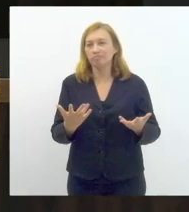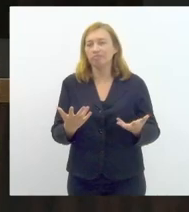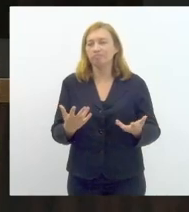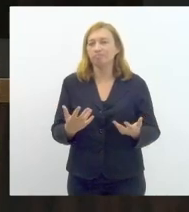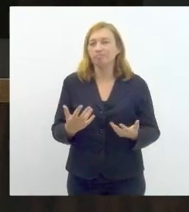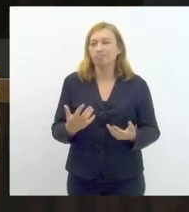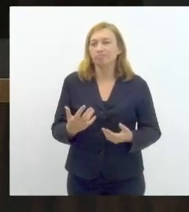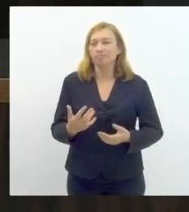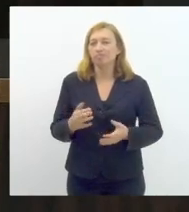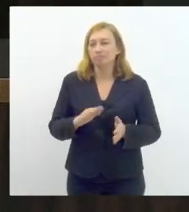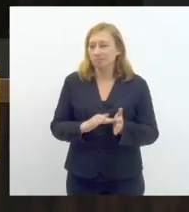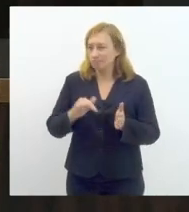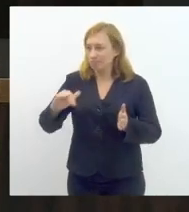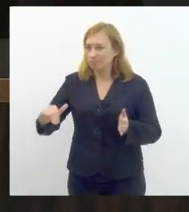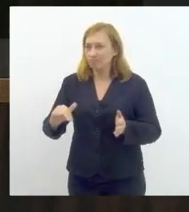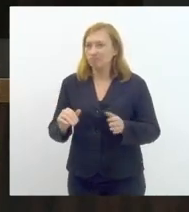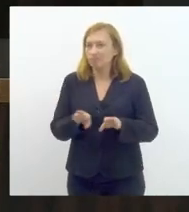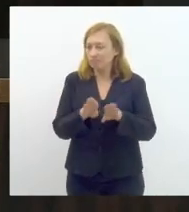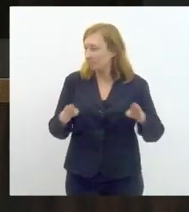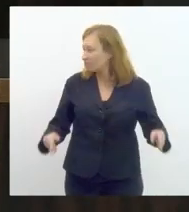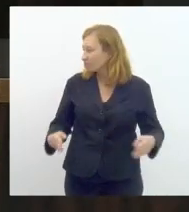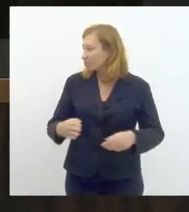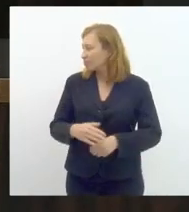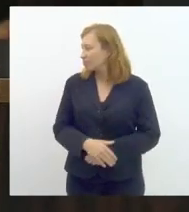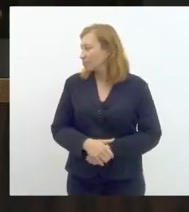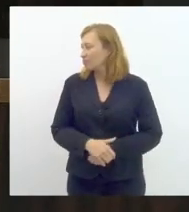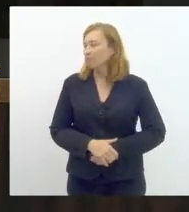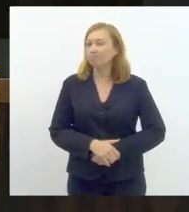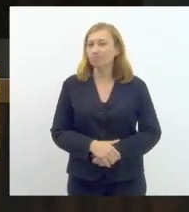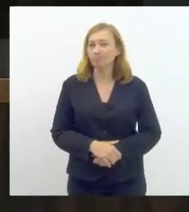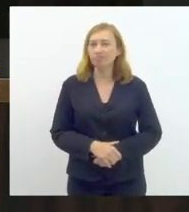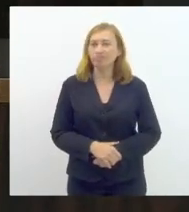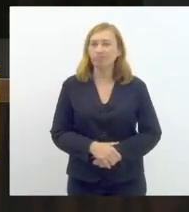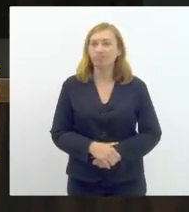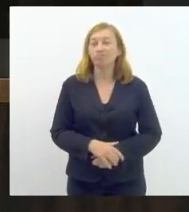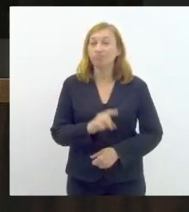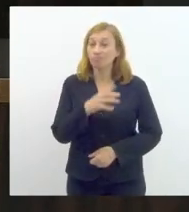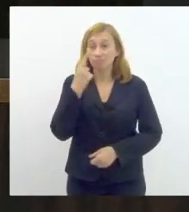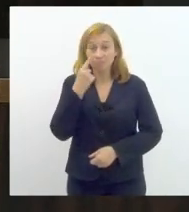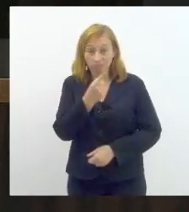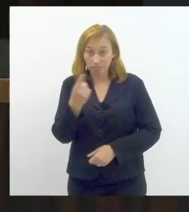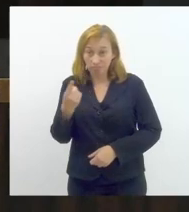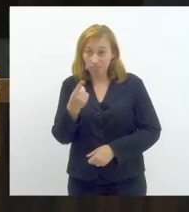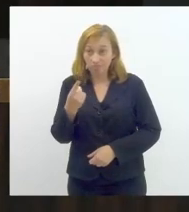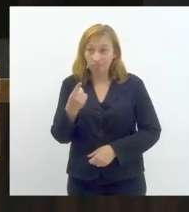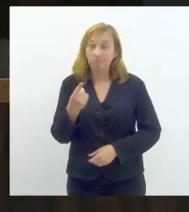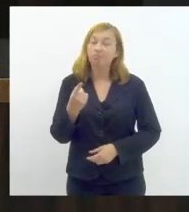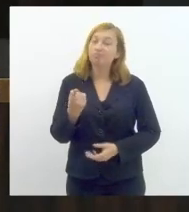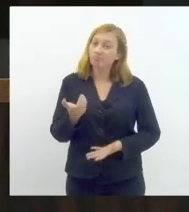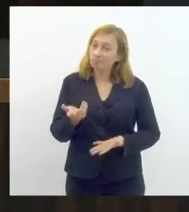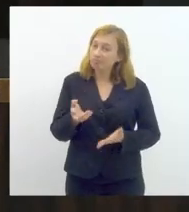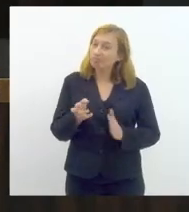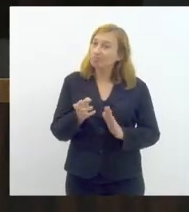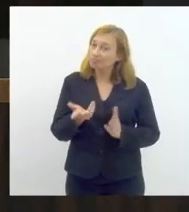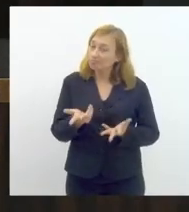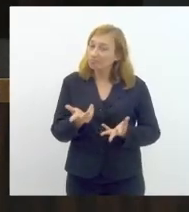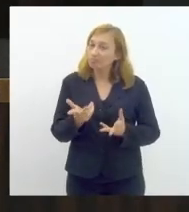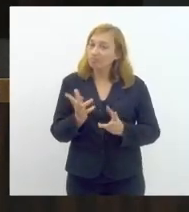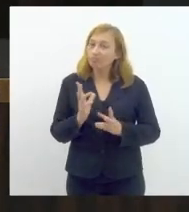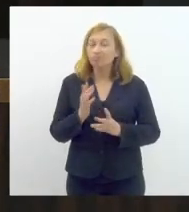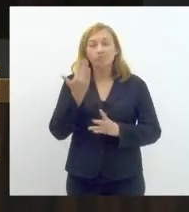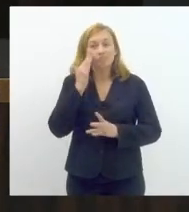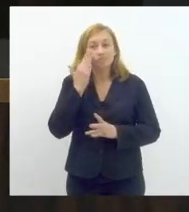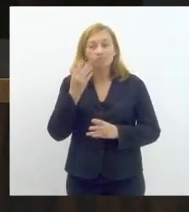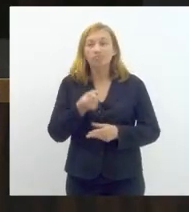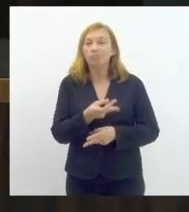nova ficou de fora da mesa e da suplência. Essa, gente, é só para vocês terem uma exemplificação do